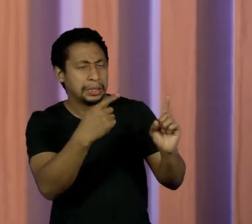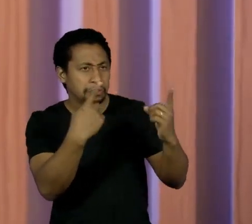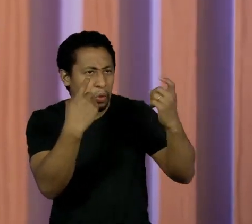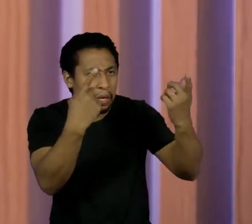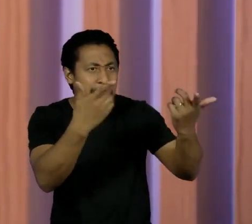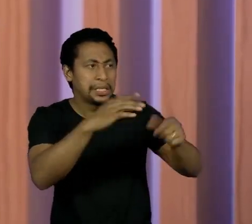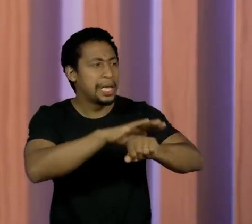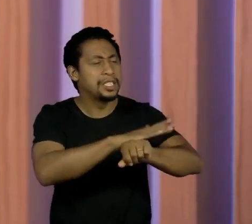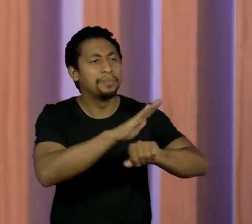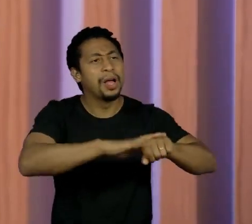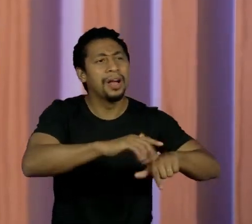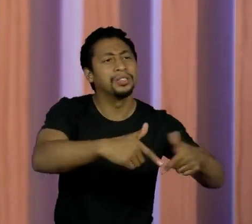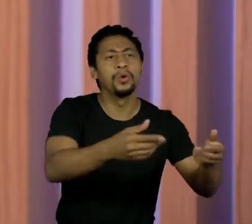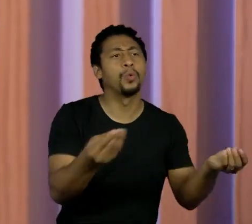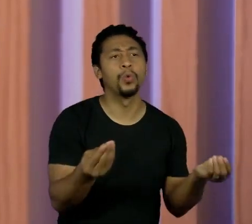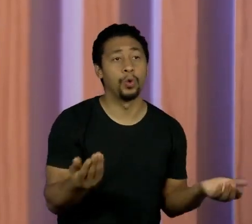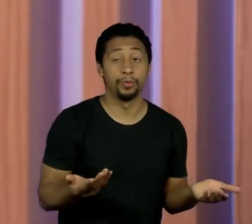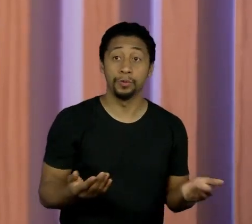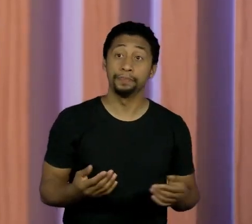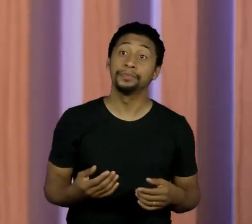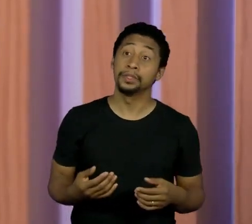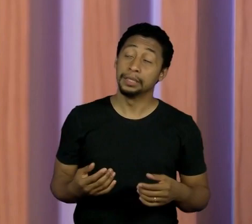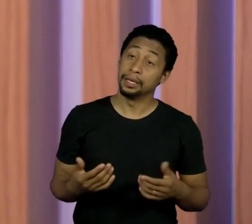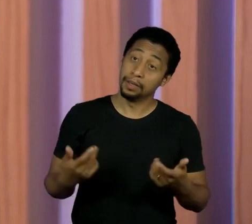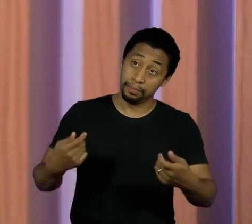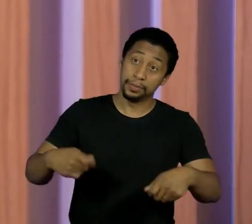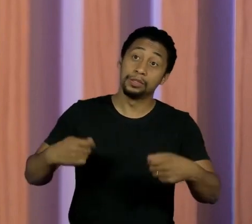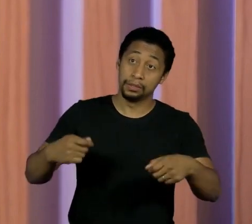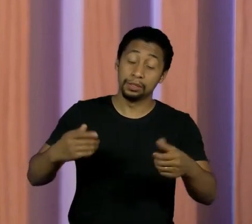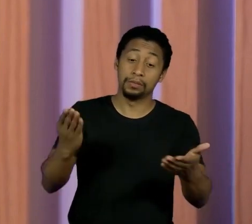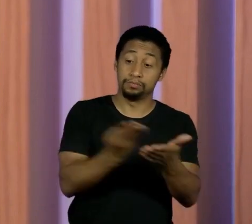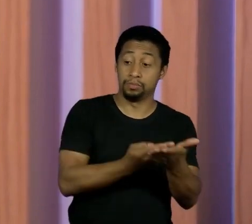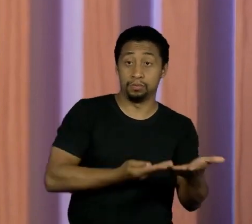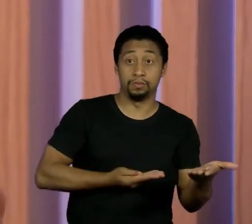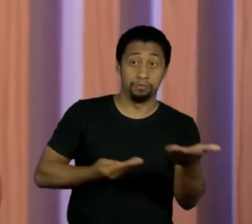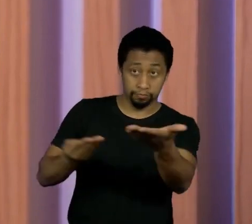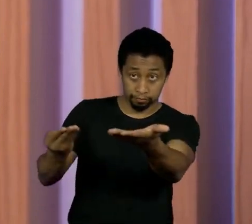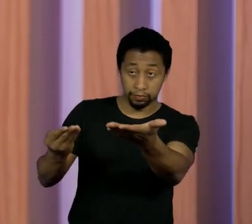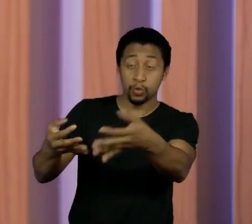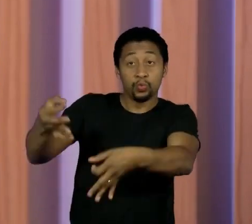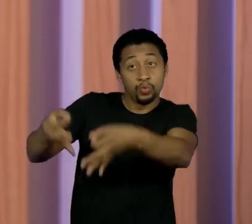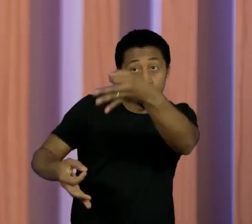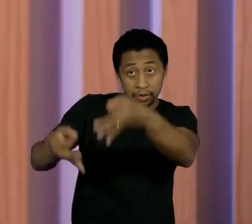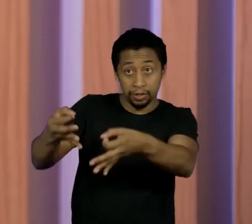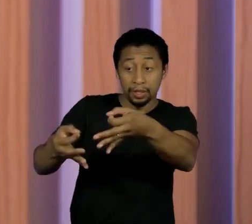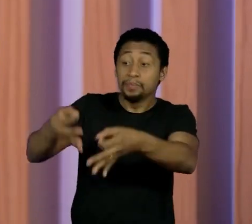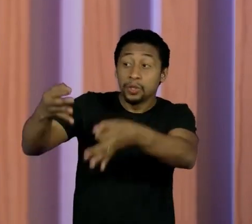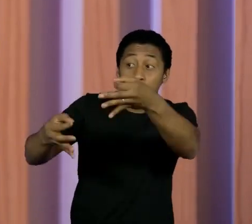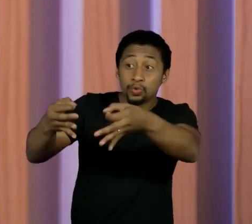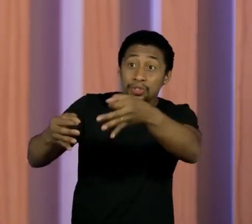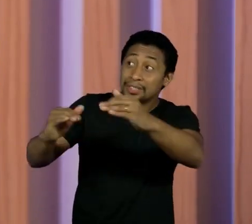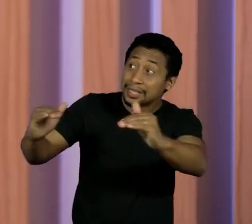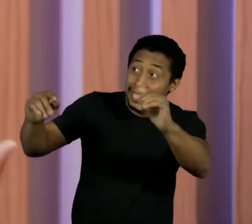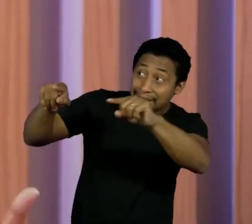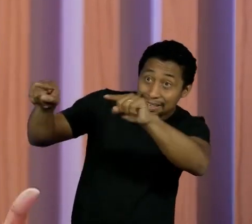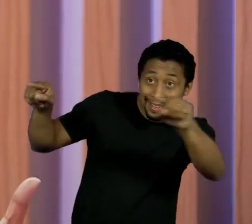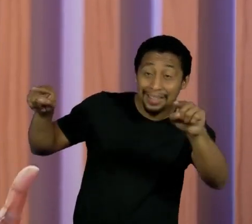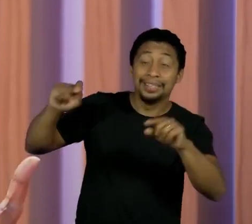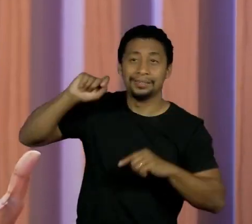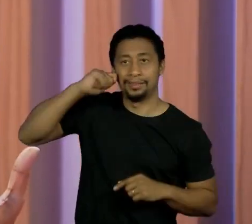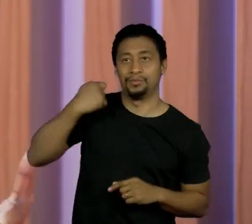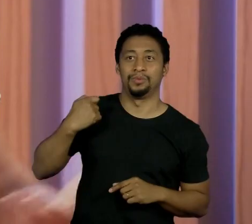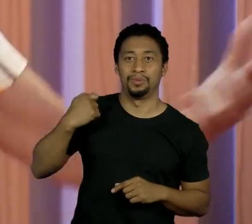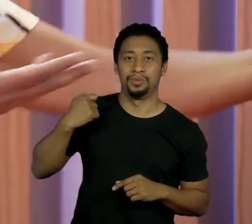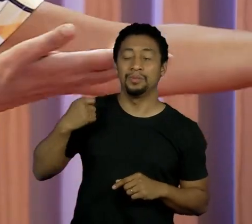Primeiro, a gente precisa ter um judiciário que não seja monoliticamente branco, porque tem um pacto narcísico